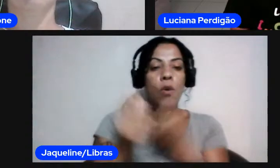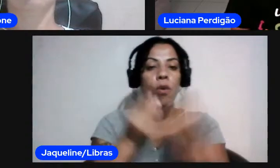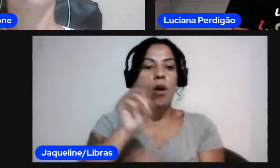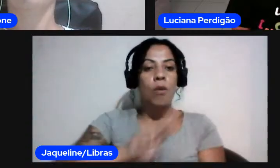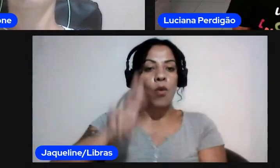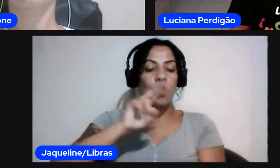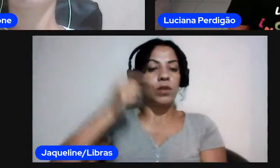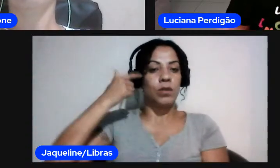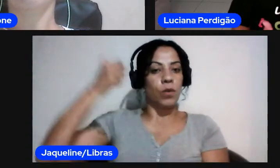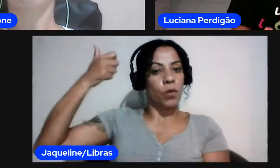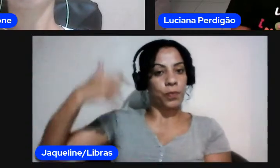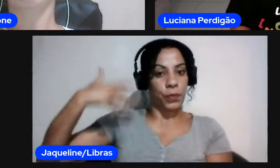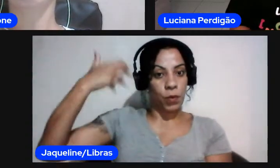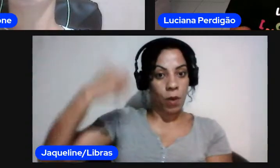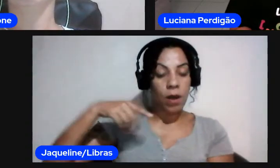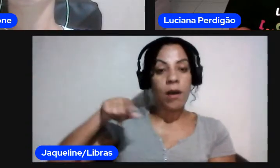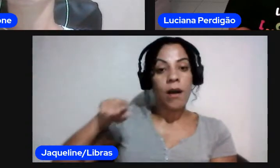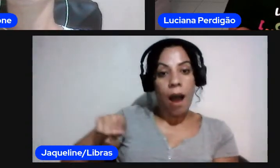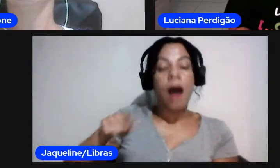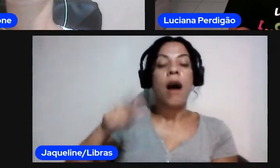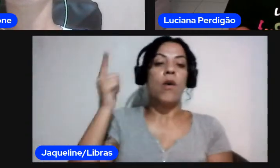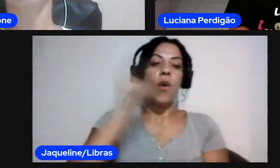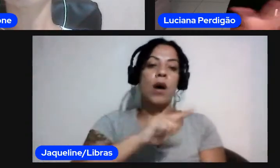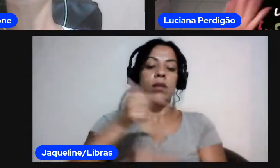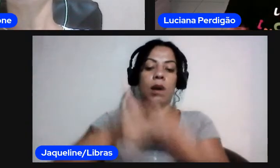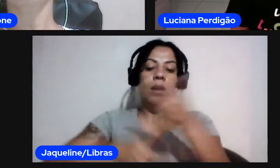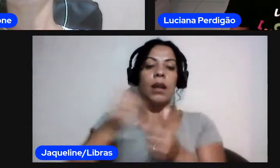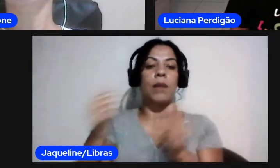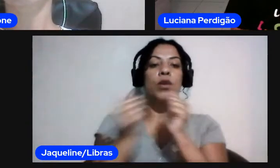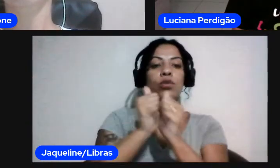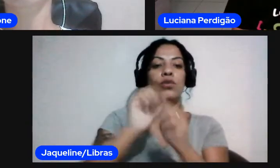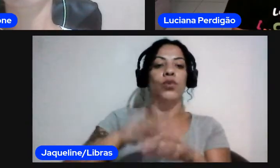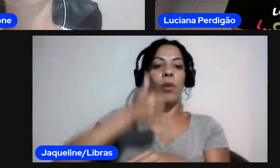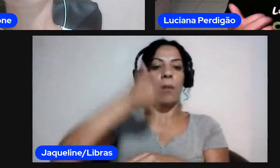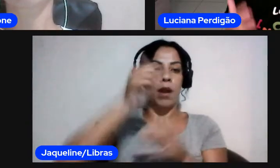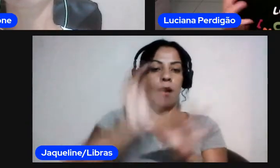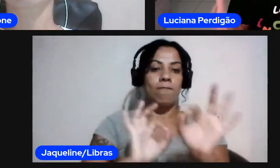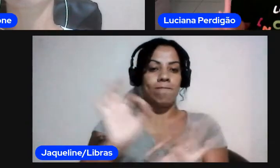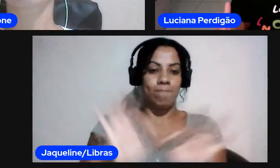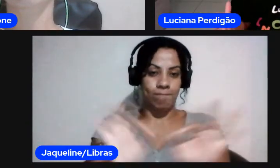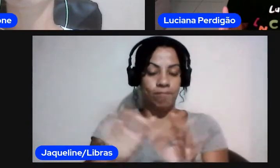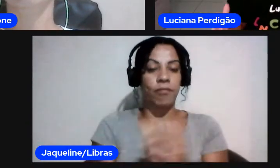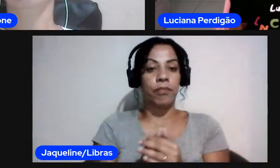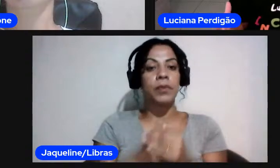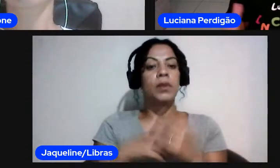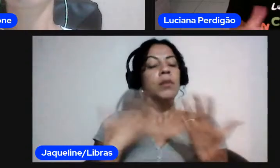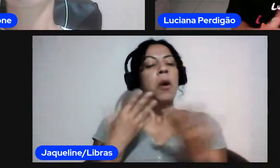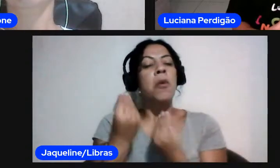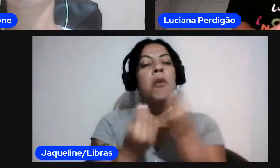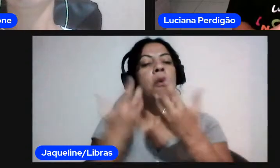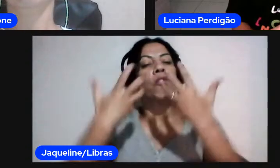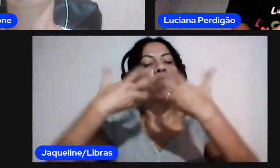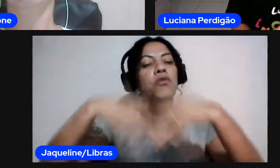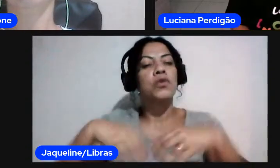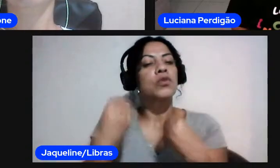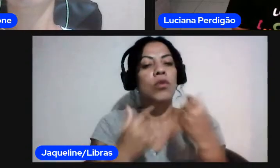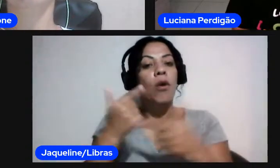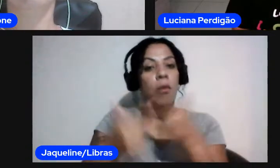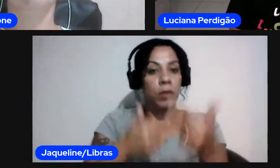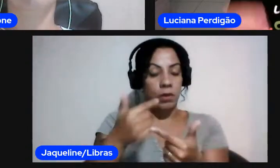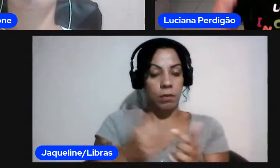faça um trabalho em parceria melhor elaborado. Então, como que funciona, né, esse